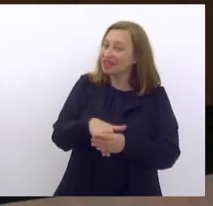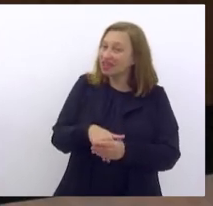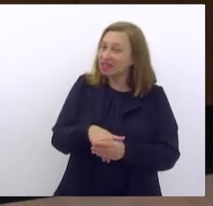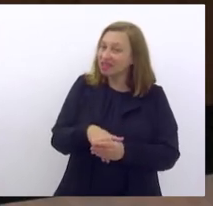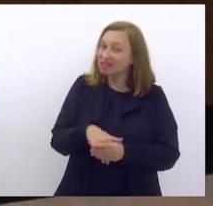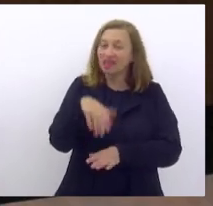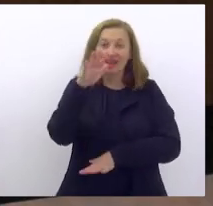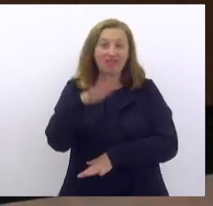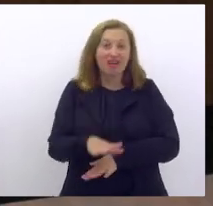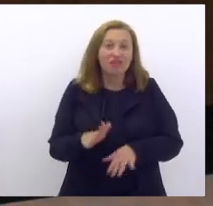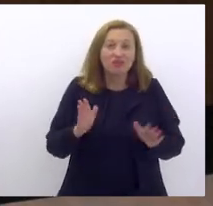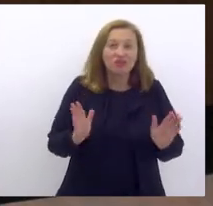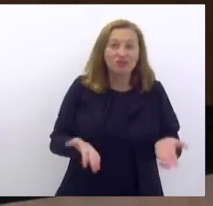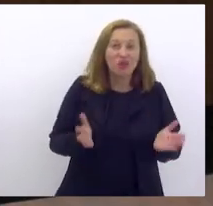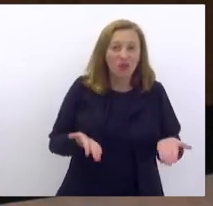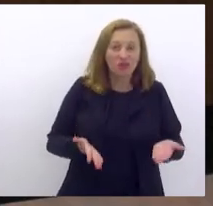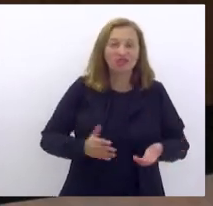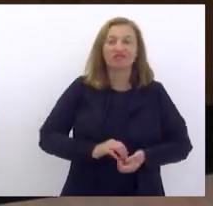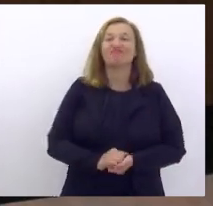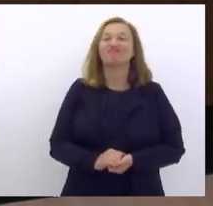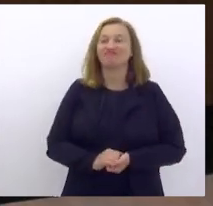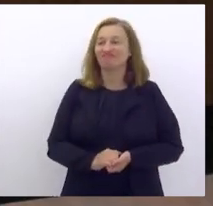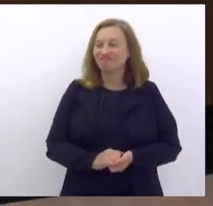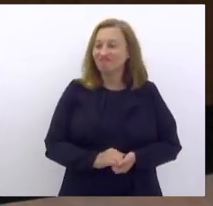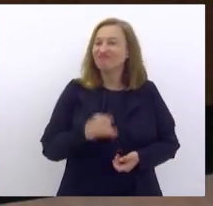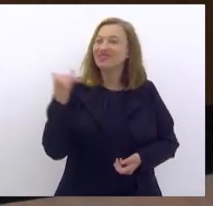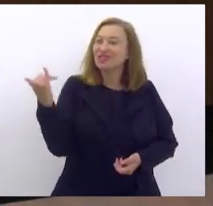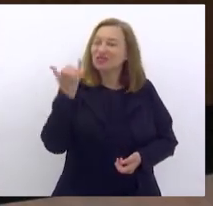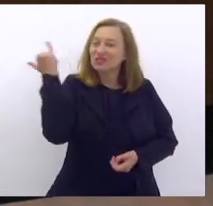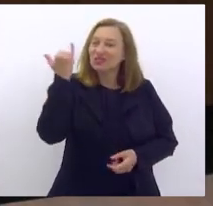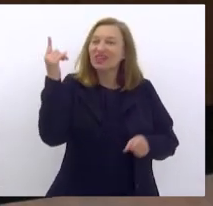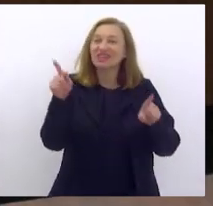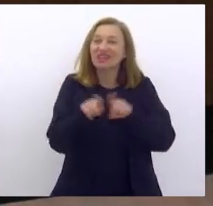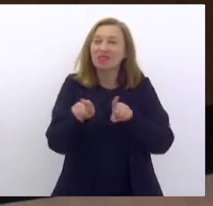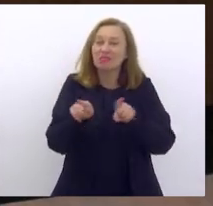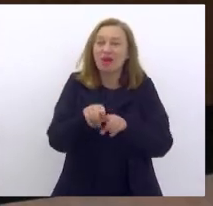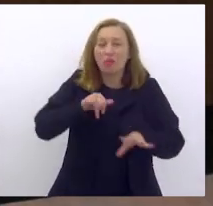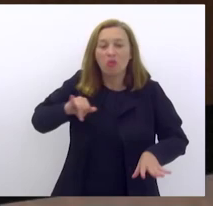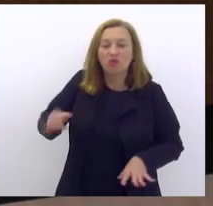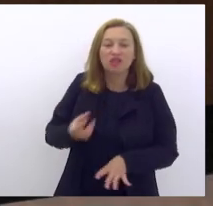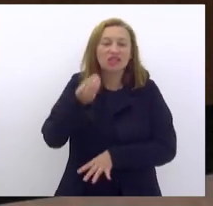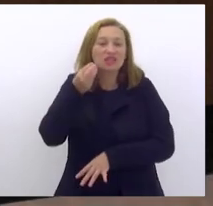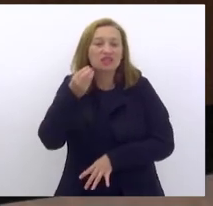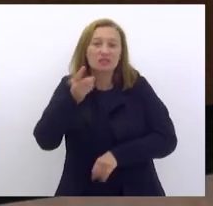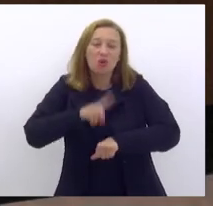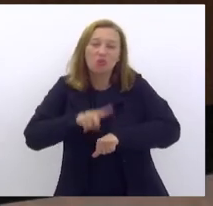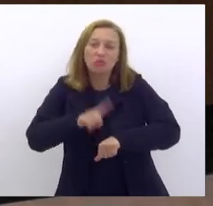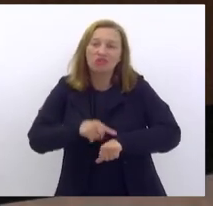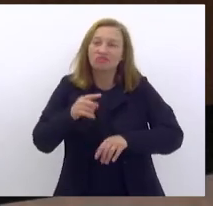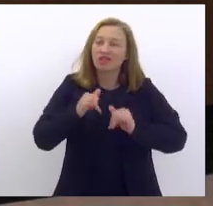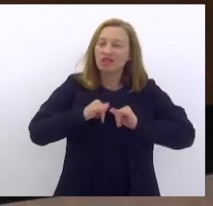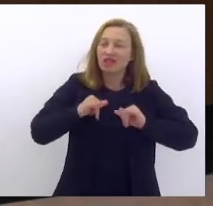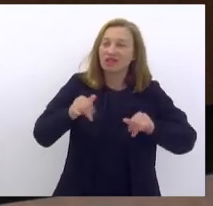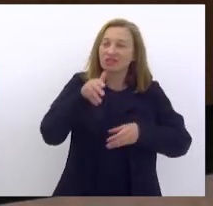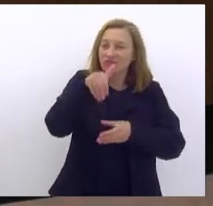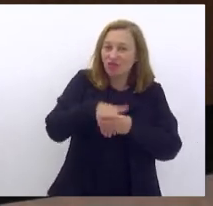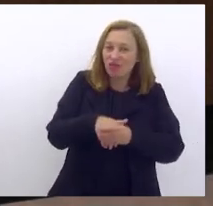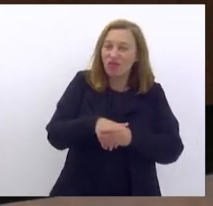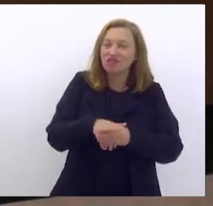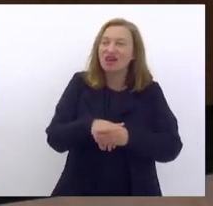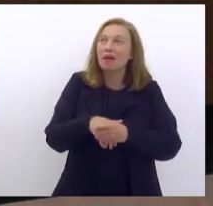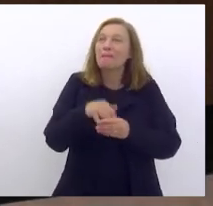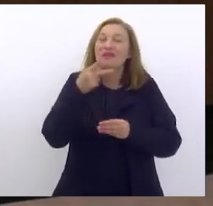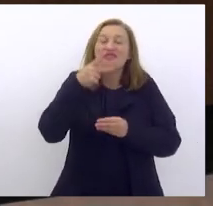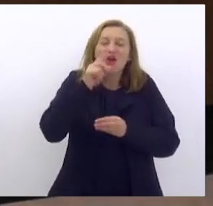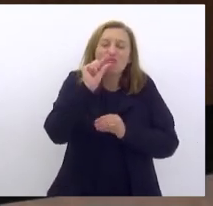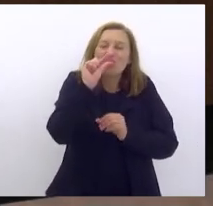na tarde de hoje. É muito importante também a gente aproveitar esse momento da declaração de voto para a gente